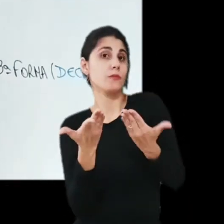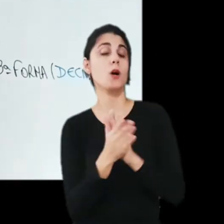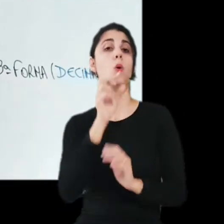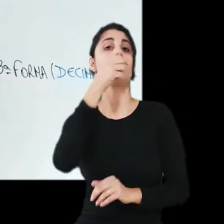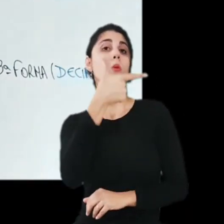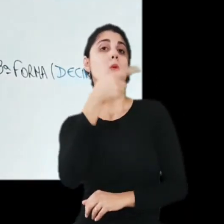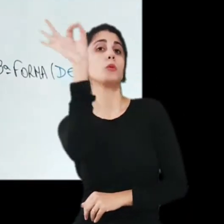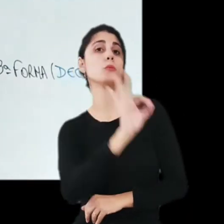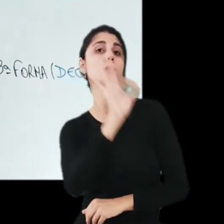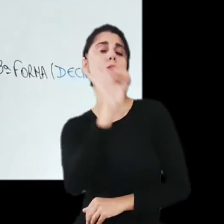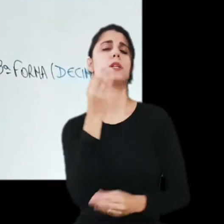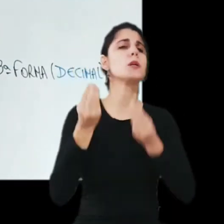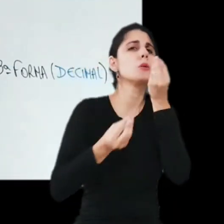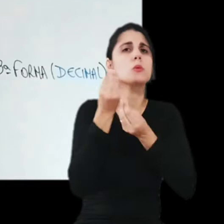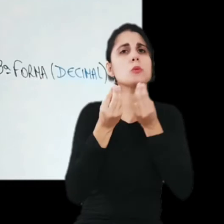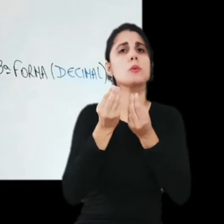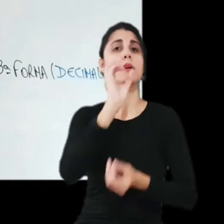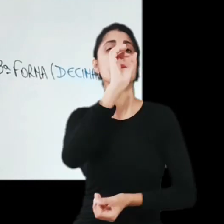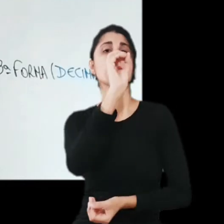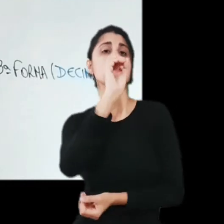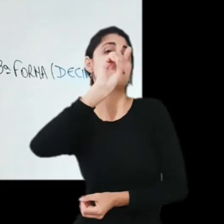2% ficaria